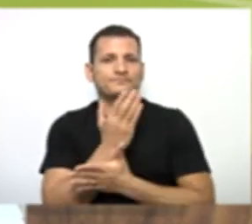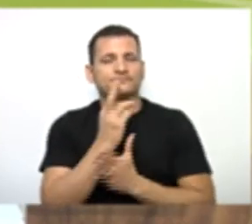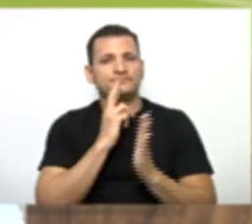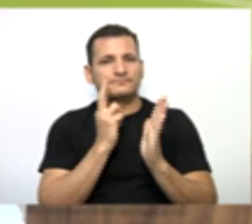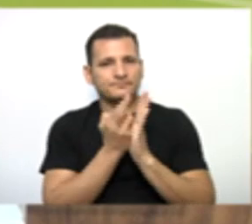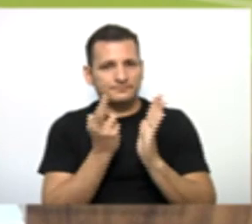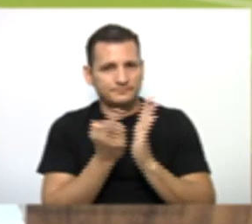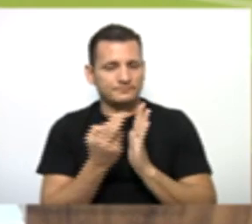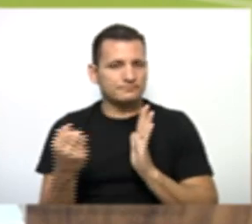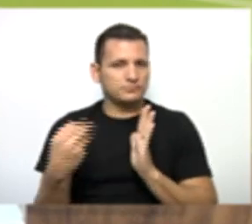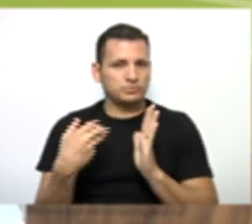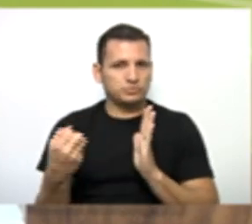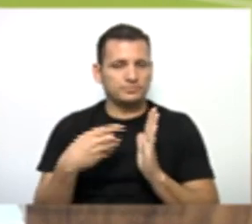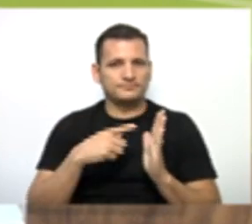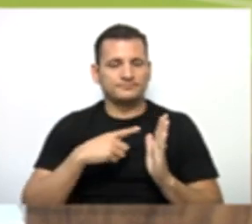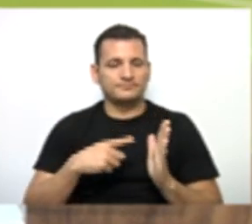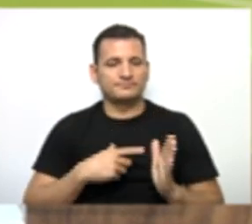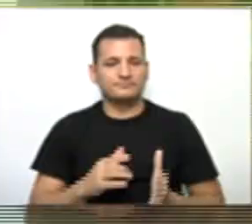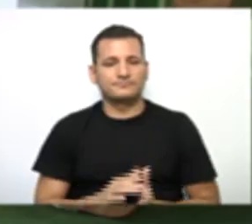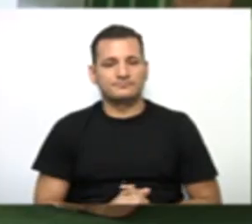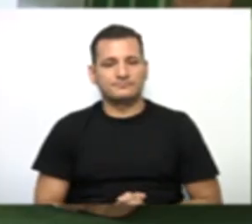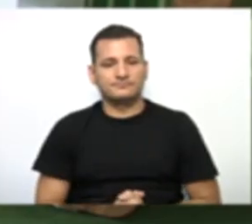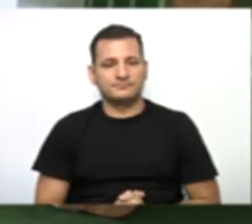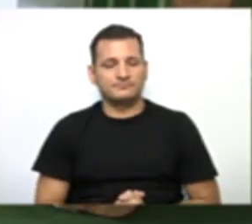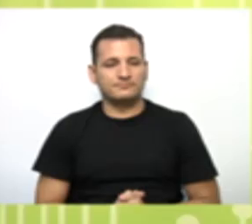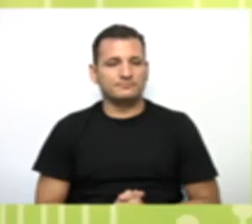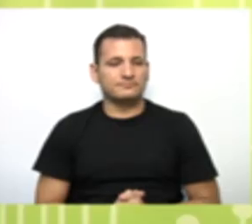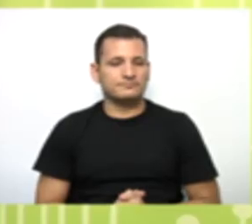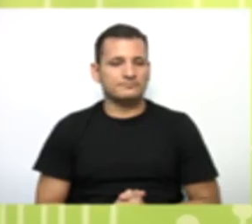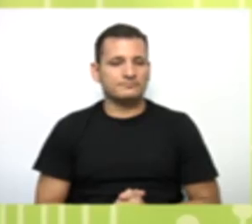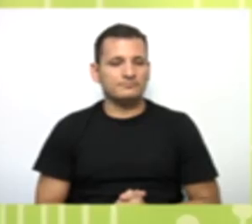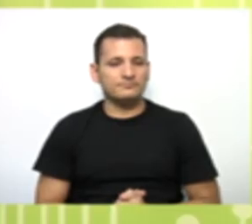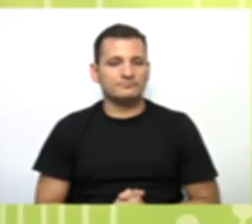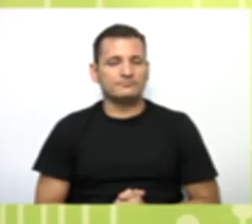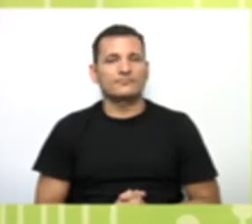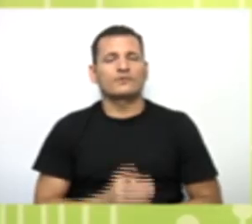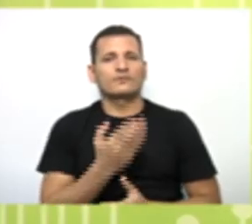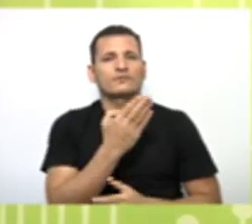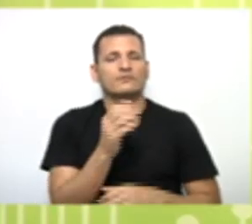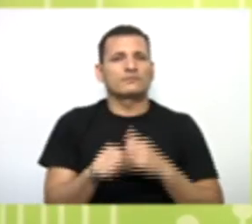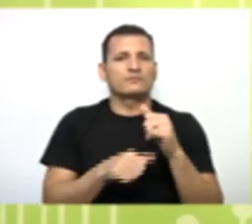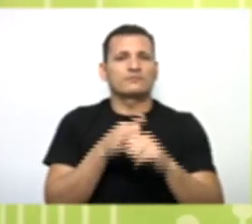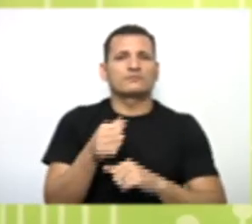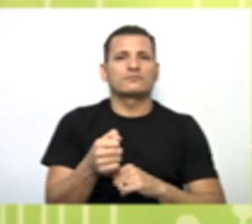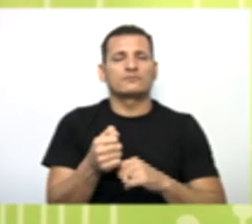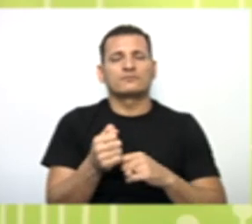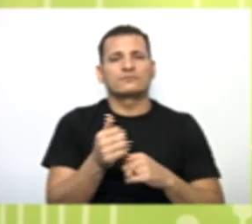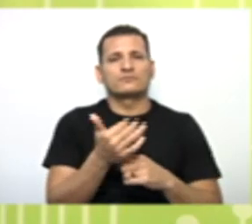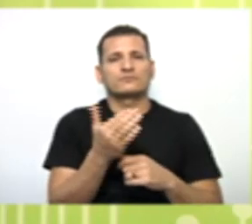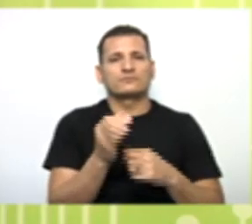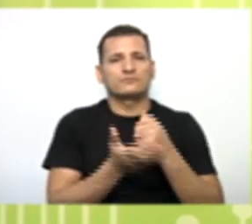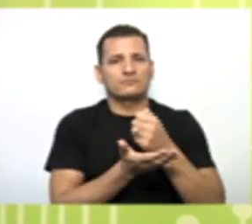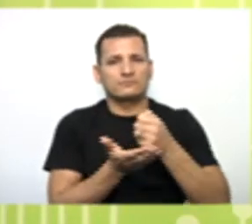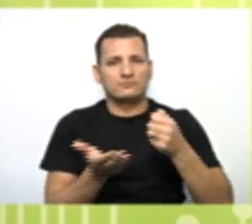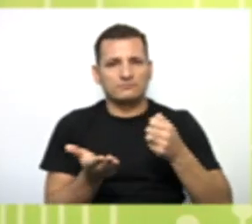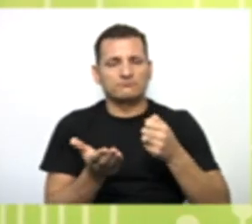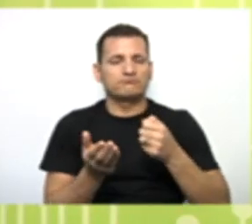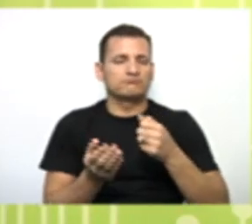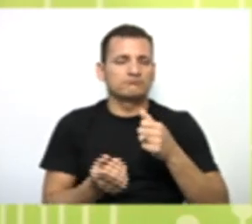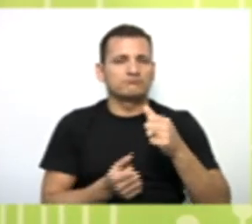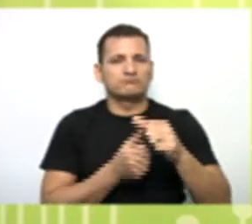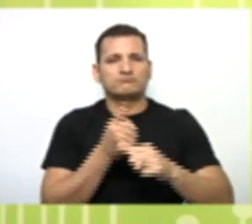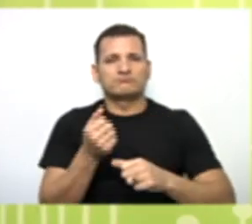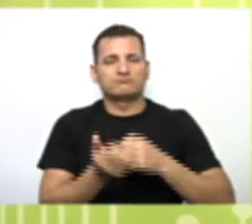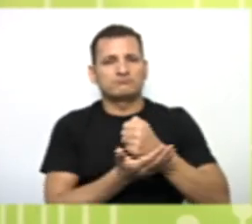boa, a gente lê as respostas lá de Cerejeiras. Vamos passar rapidinho aqui a questão do conversão do decimal para hexadecimal,